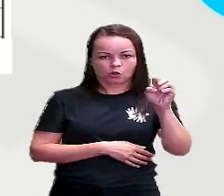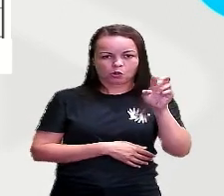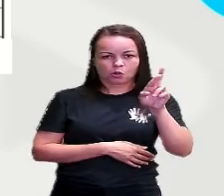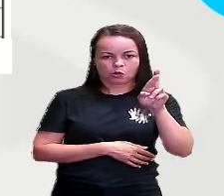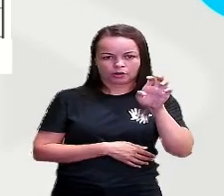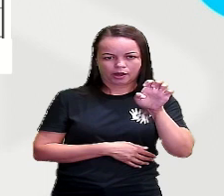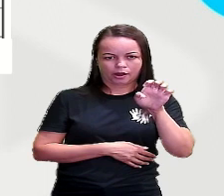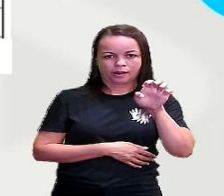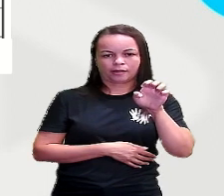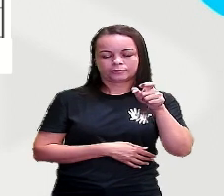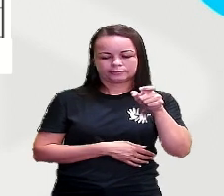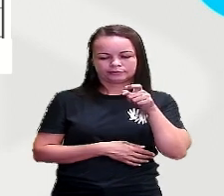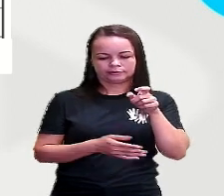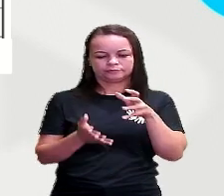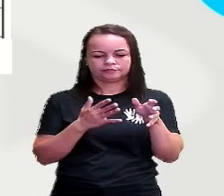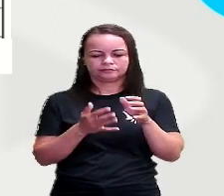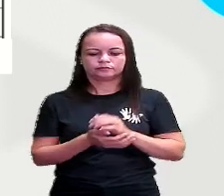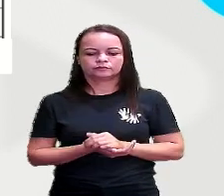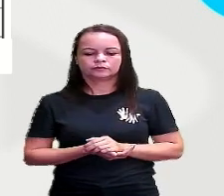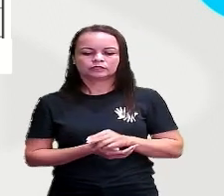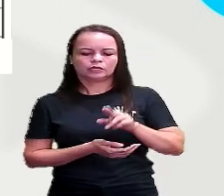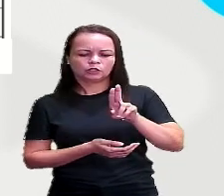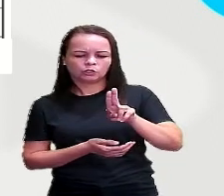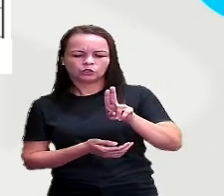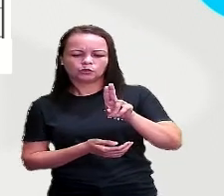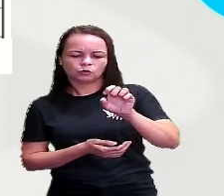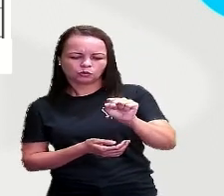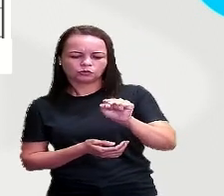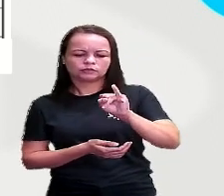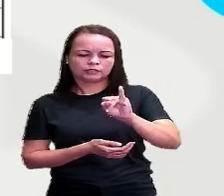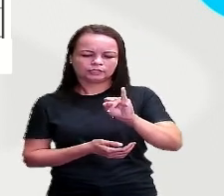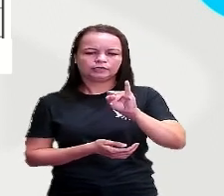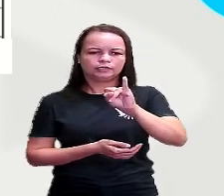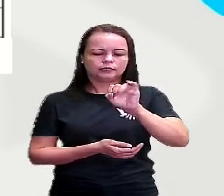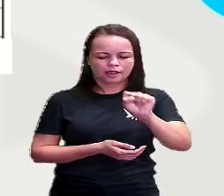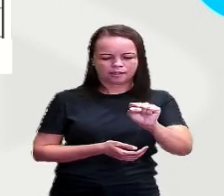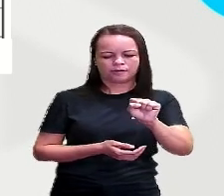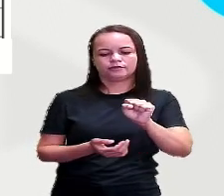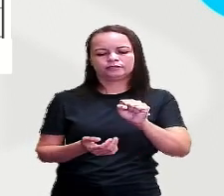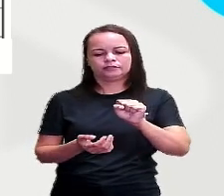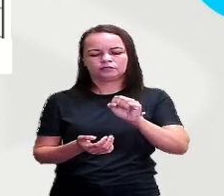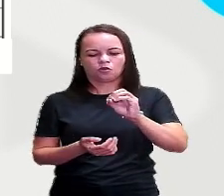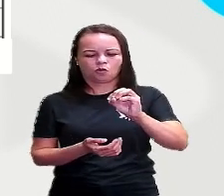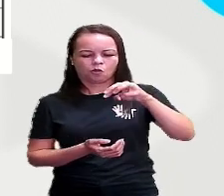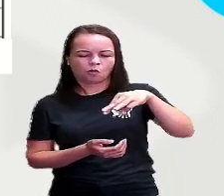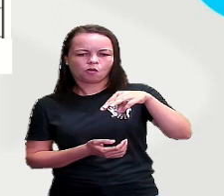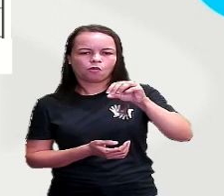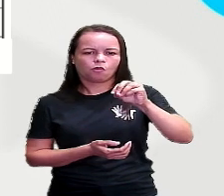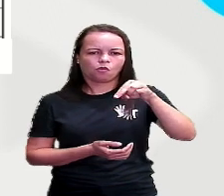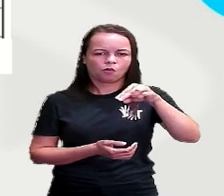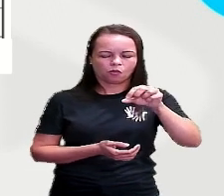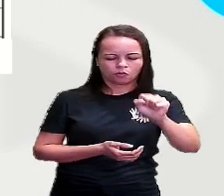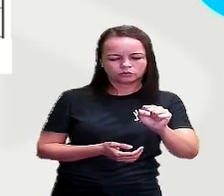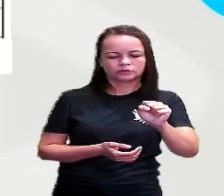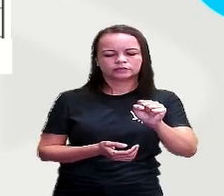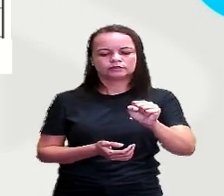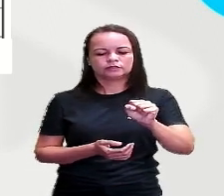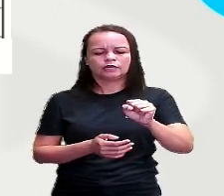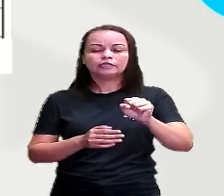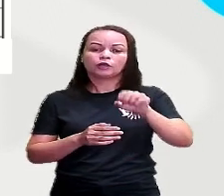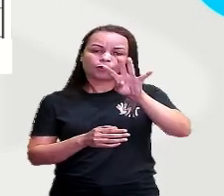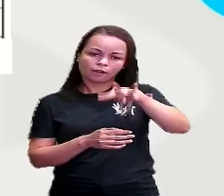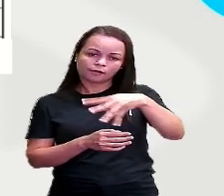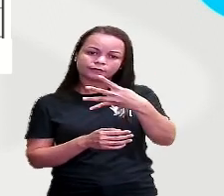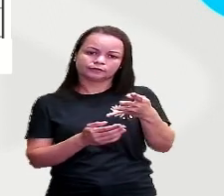ó, vírus. Terminar em I, em ON, an ou an. Então, essa tabelinha aqui, pra